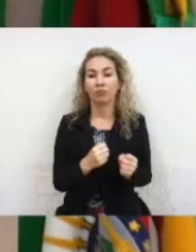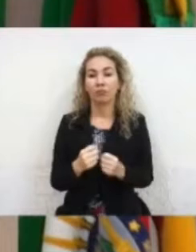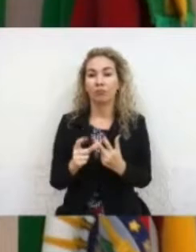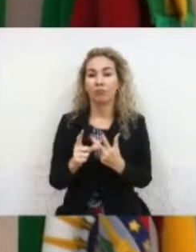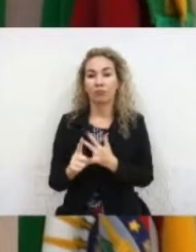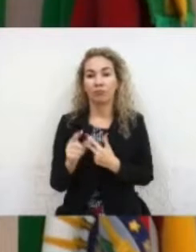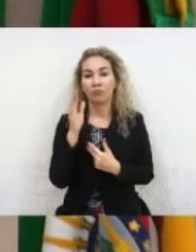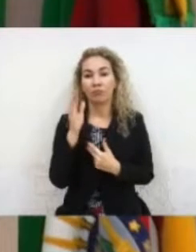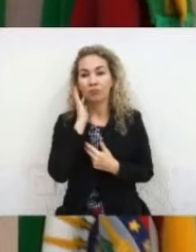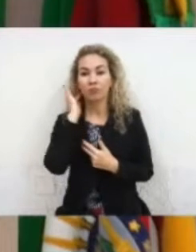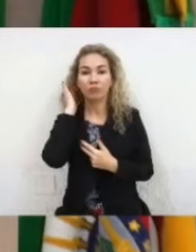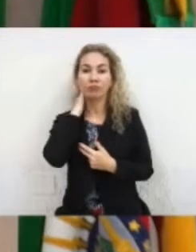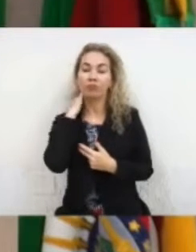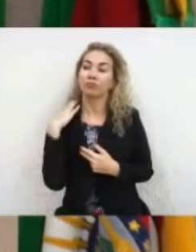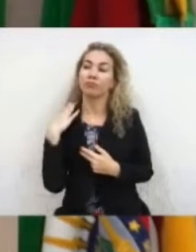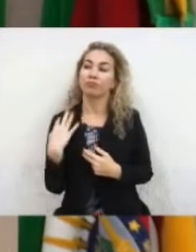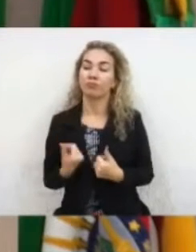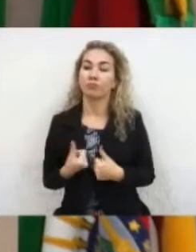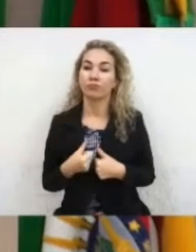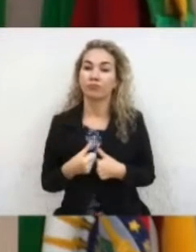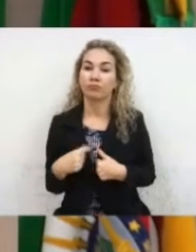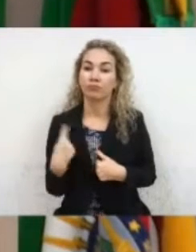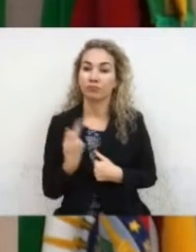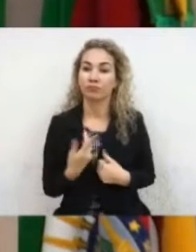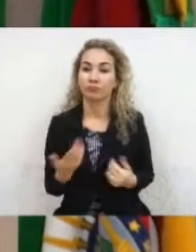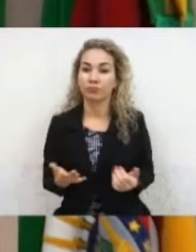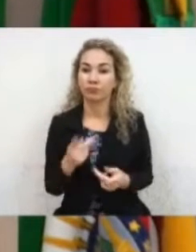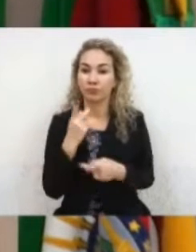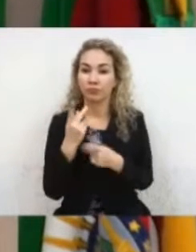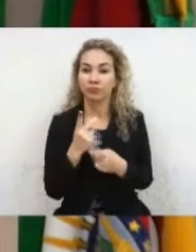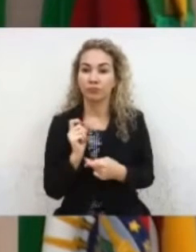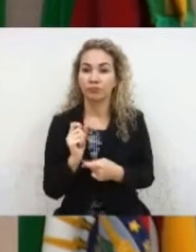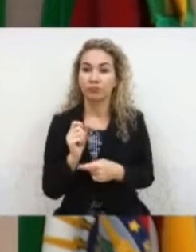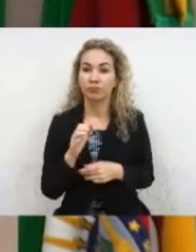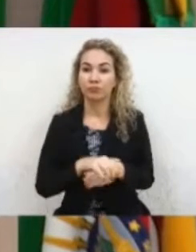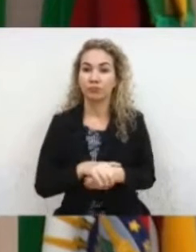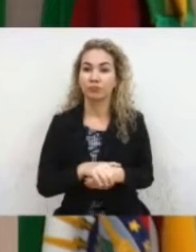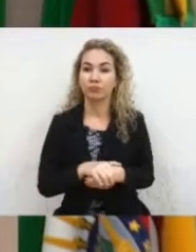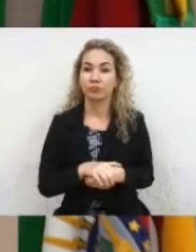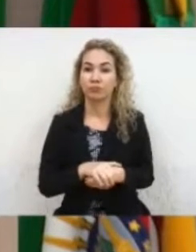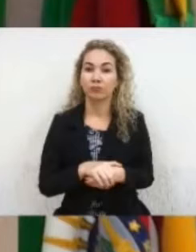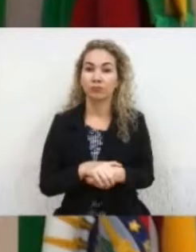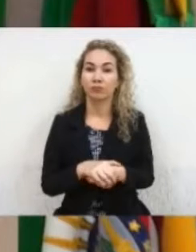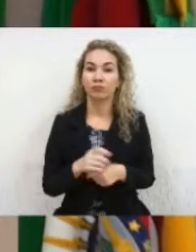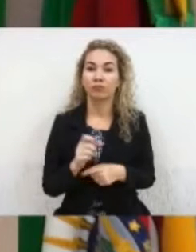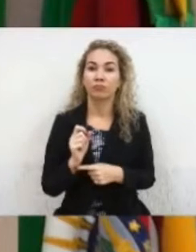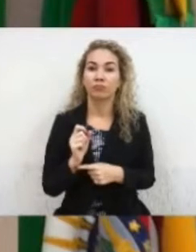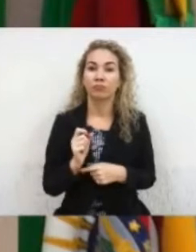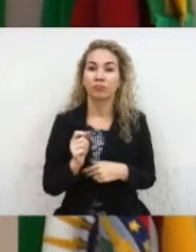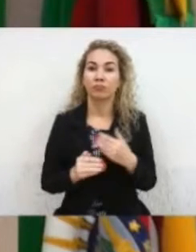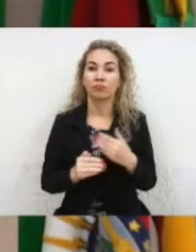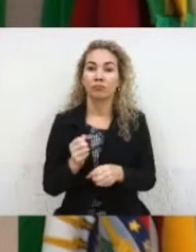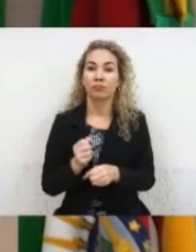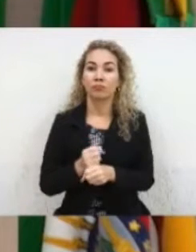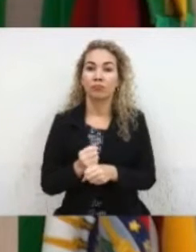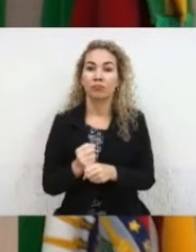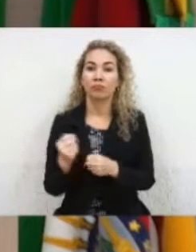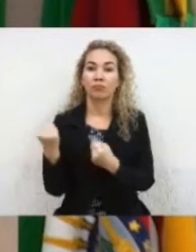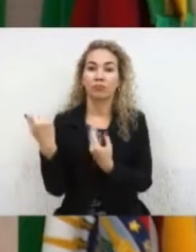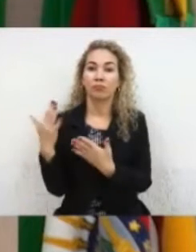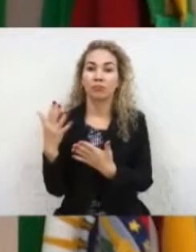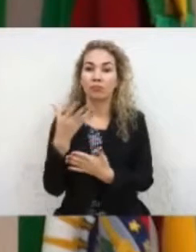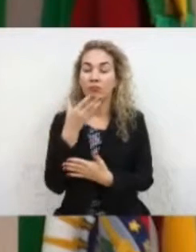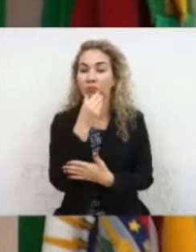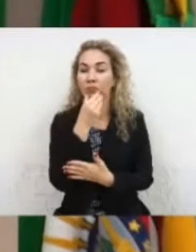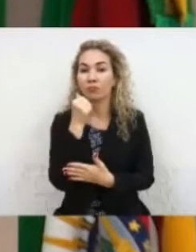legislativos. Nós aqui, eu faço uma meia-culpa, nós, ao longo deste ano,